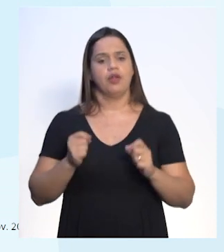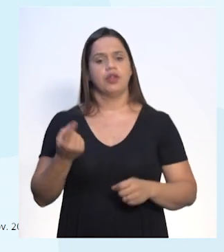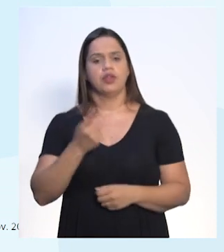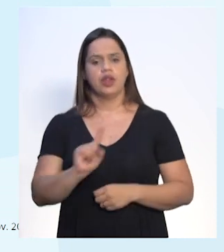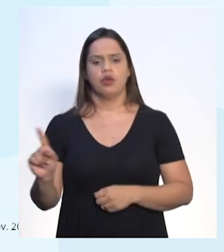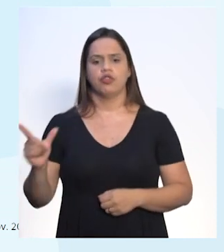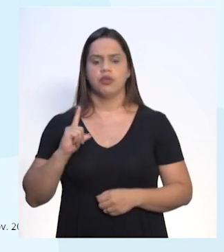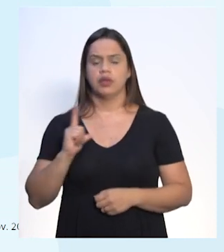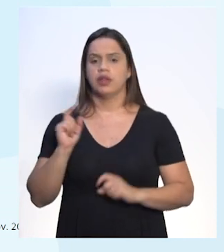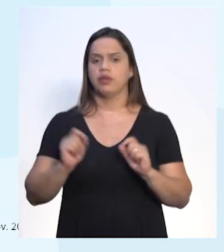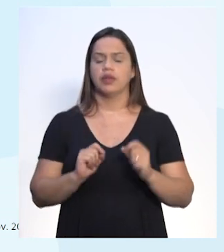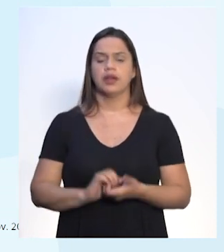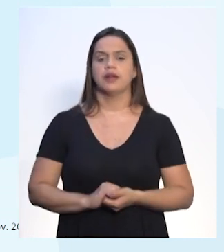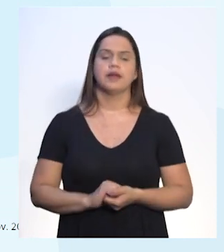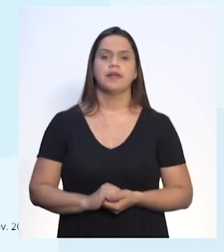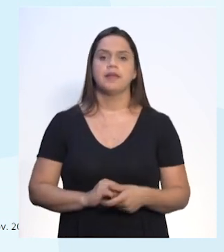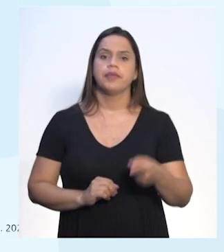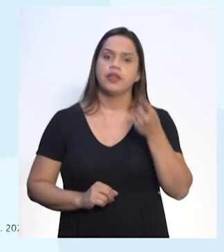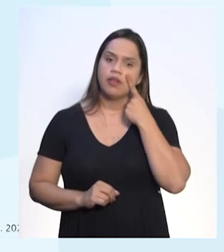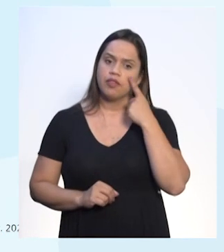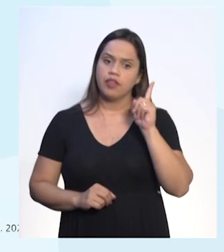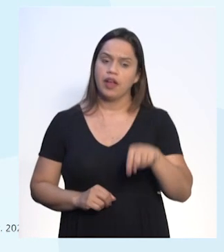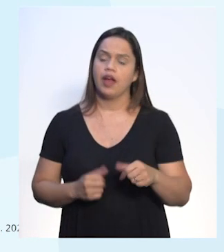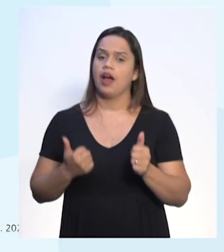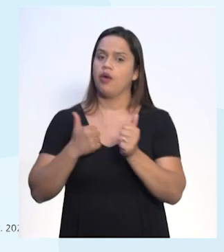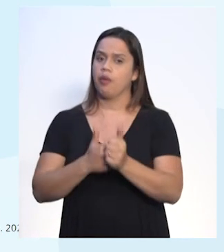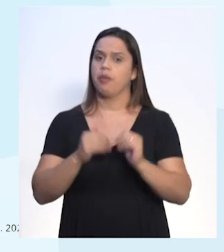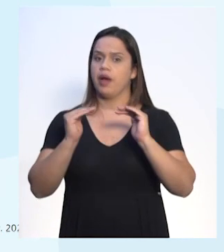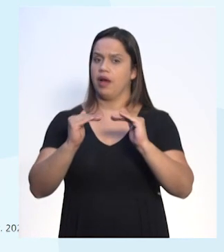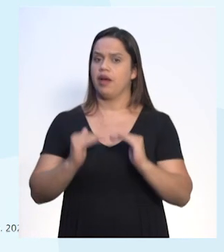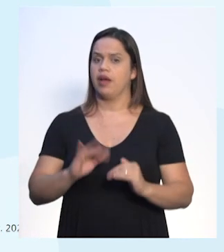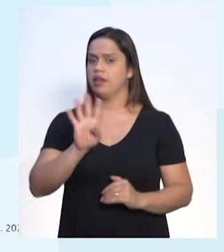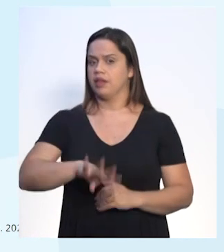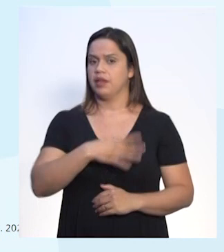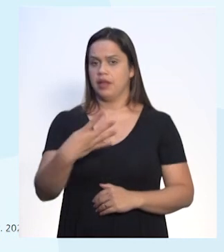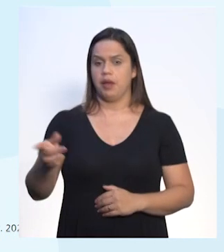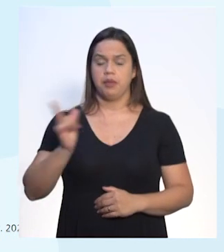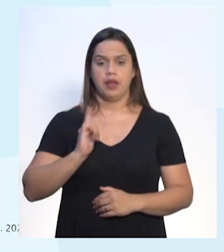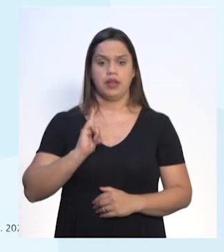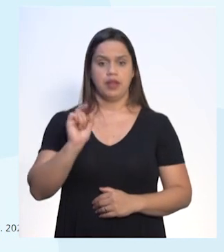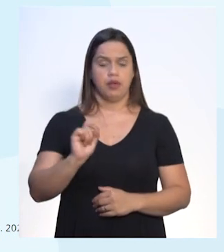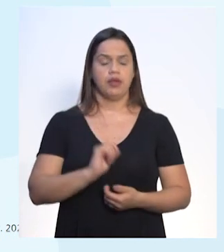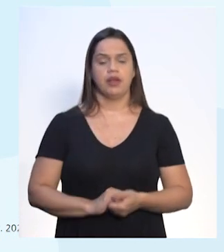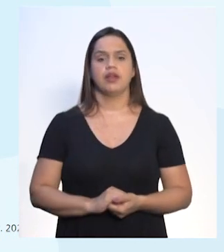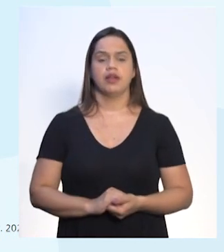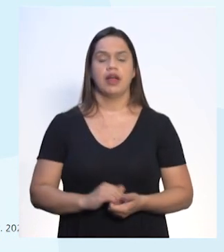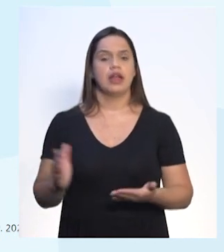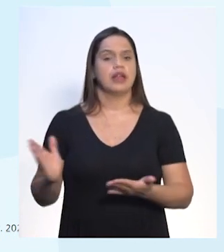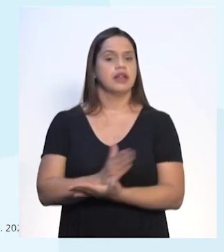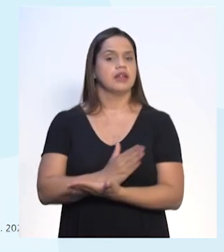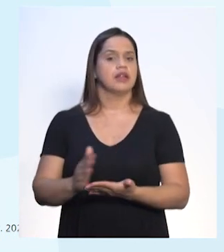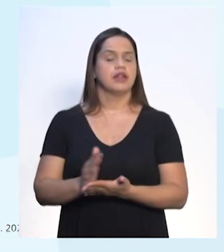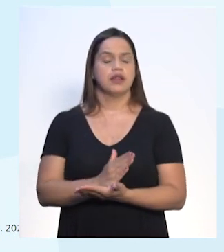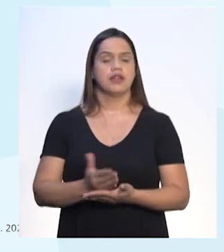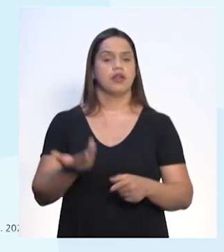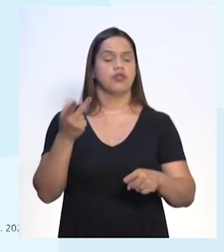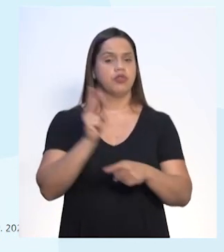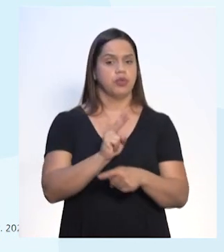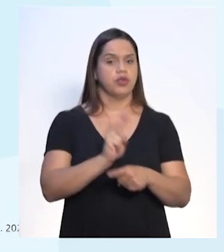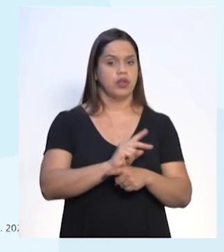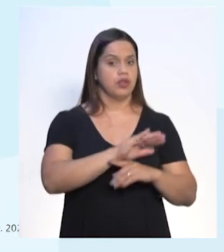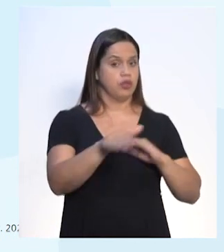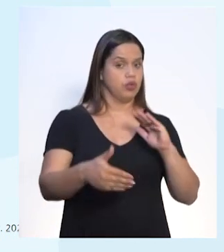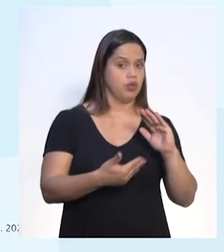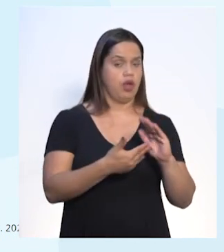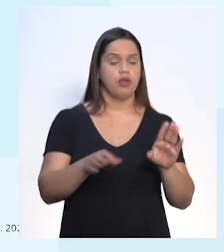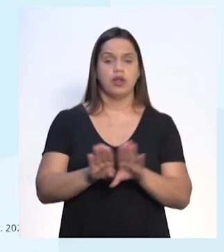última tabela, que a gente vai ver aí, acompanha na tela, nós temos aí, né, a separação de proteção integral e de